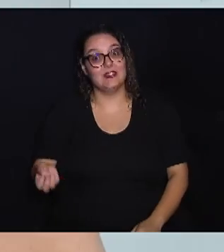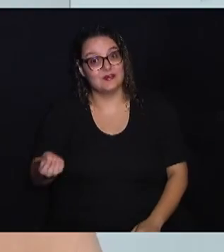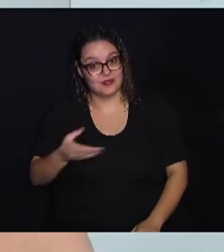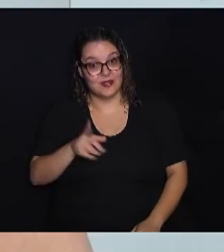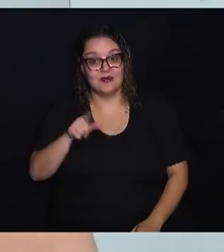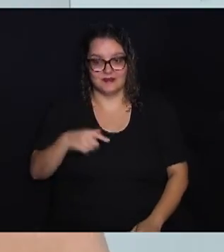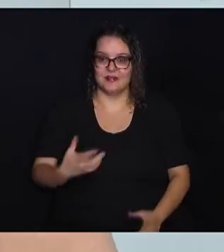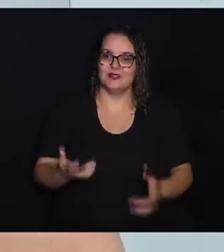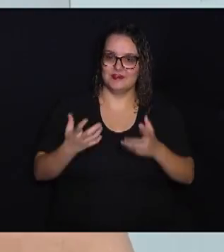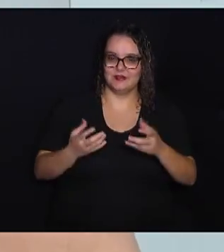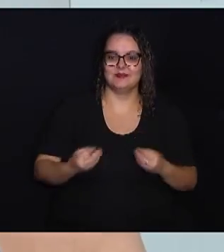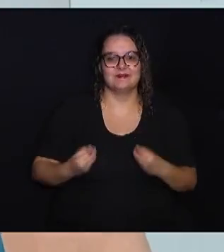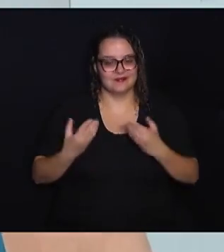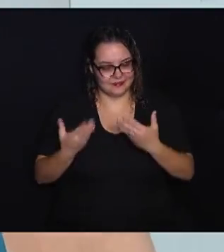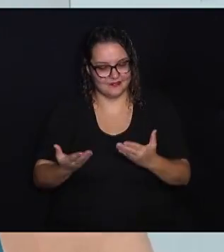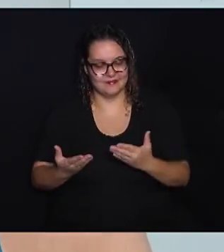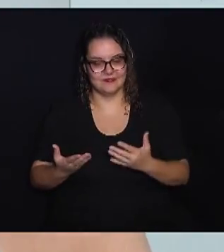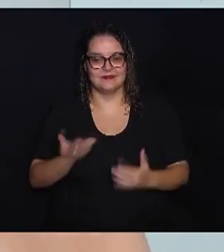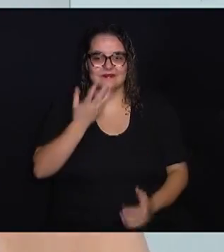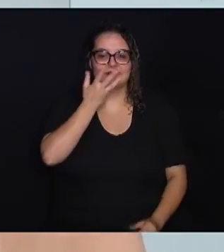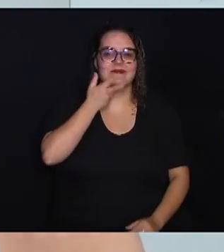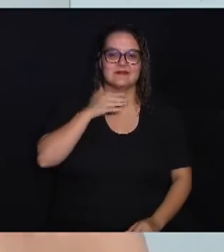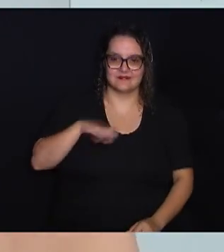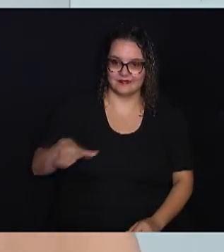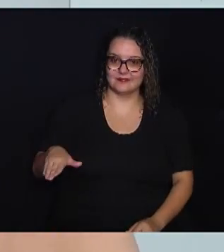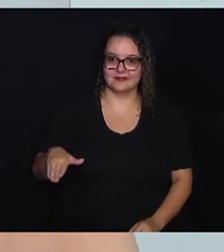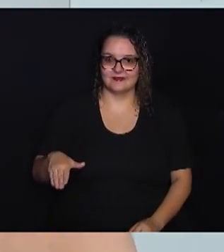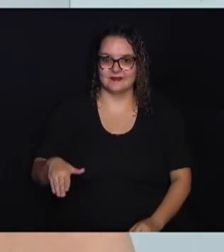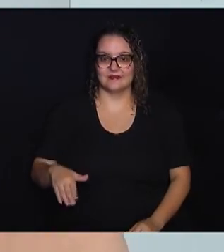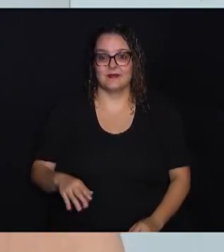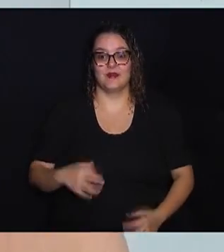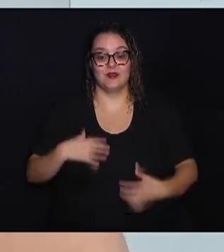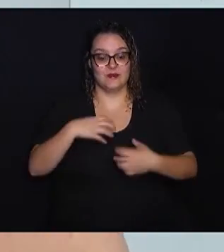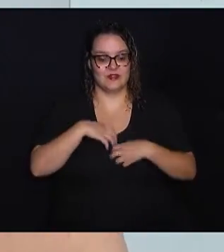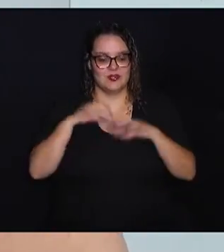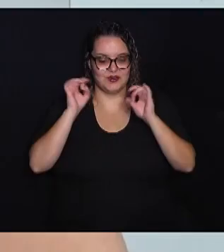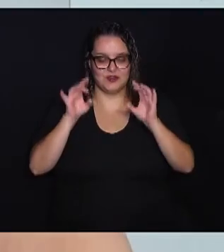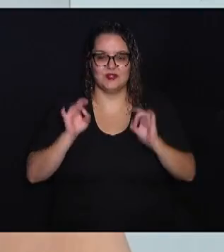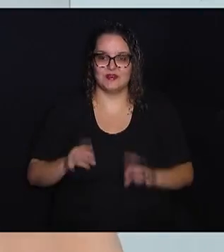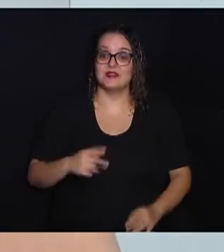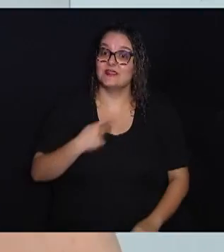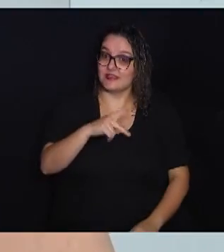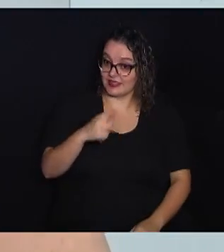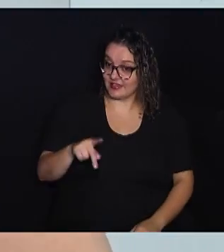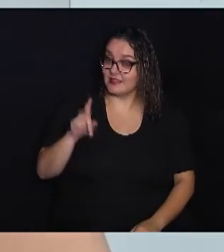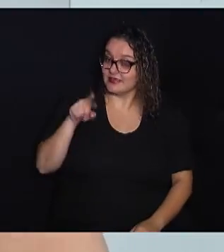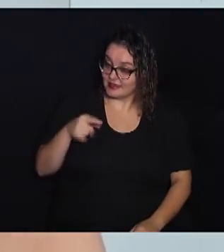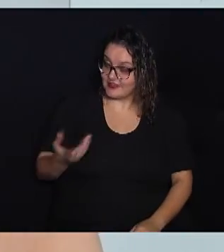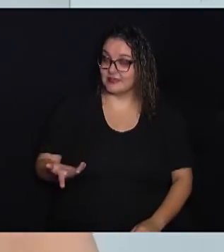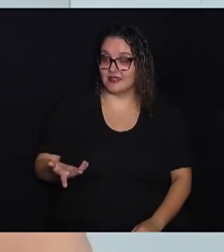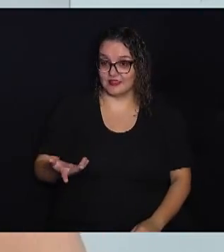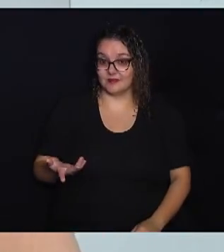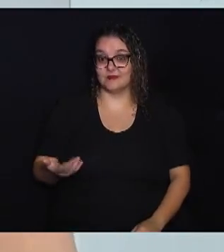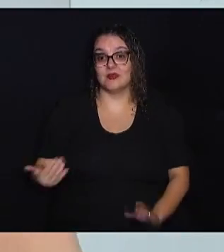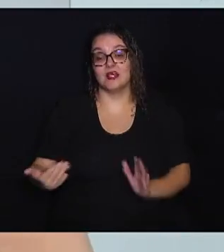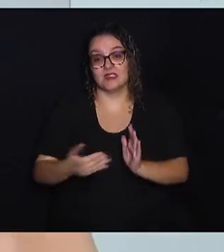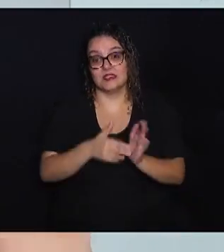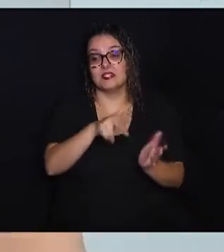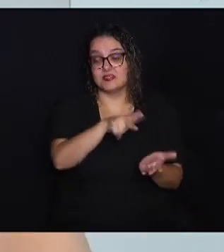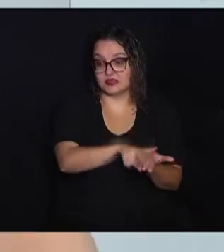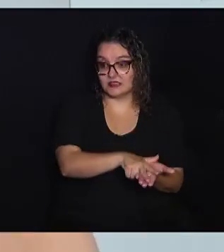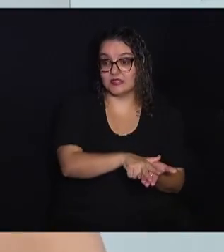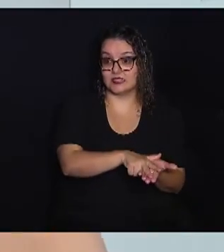que a gente quer proporcionar para essas crianças, né? O ser especial que elas são, né? Mesmo estando